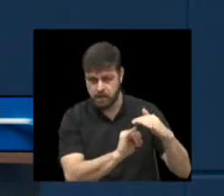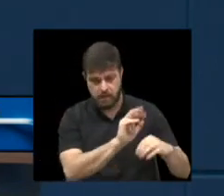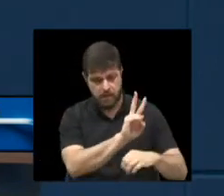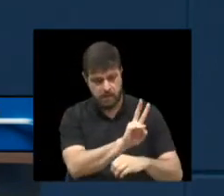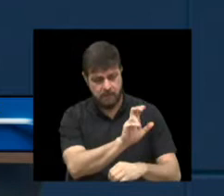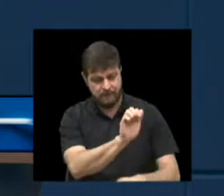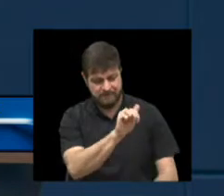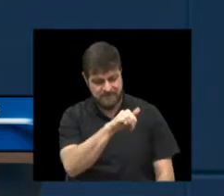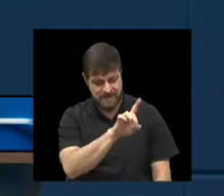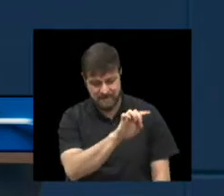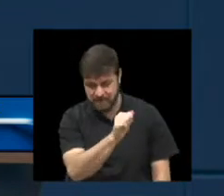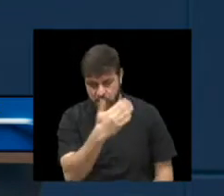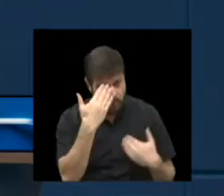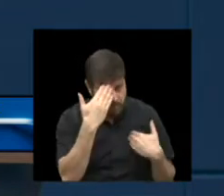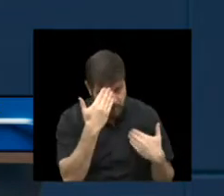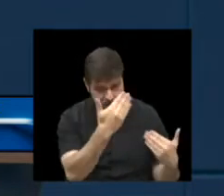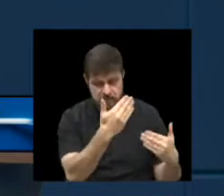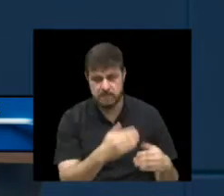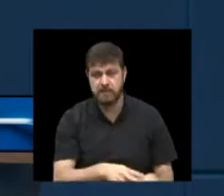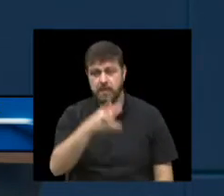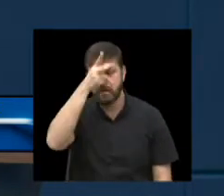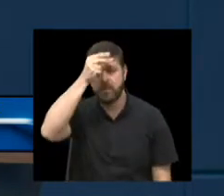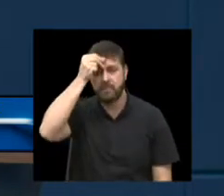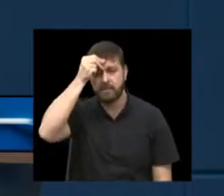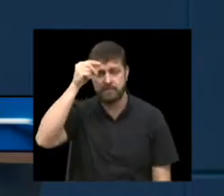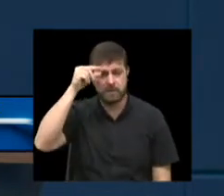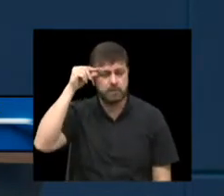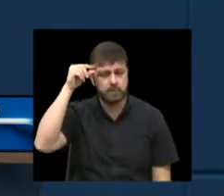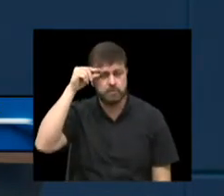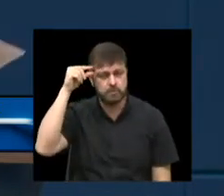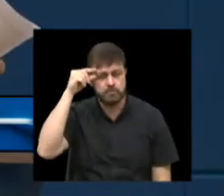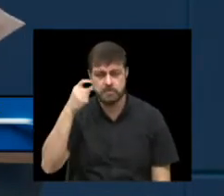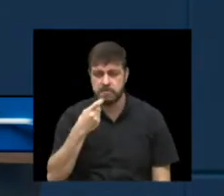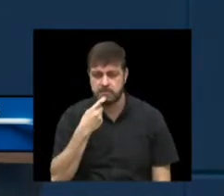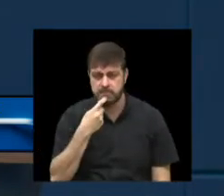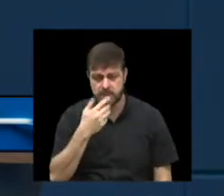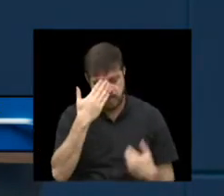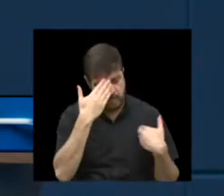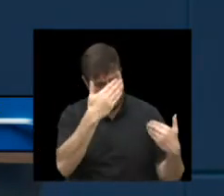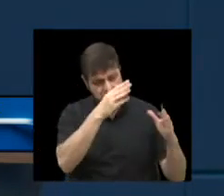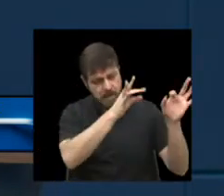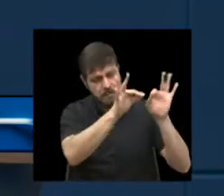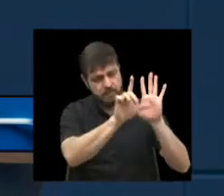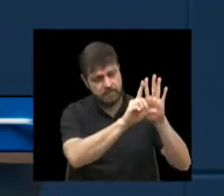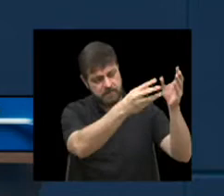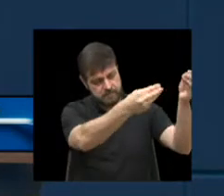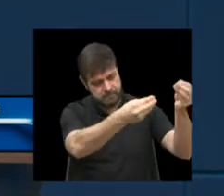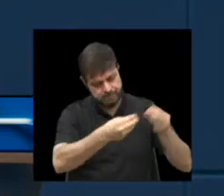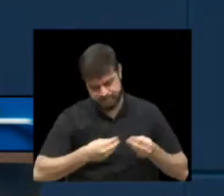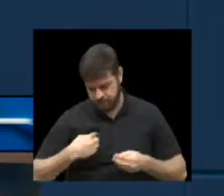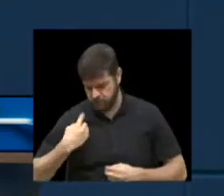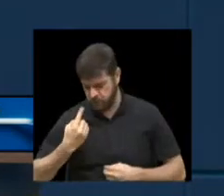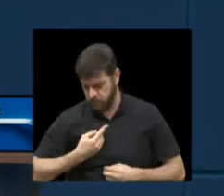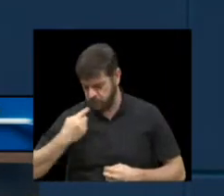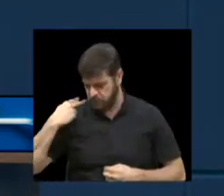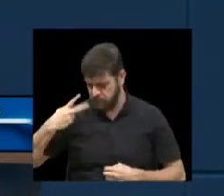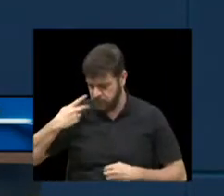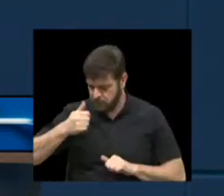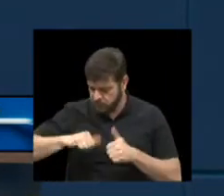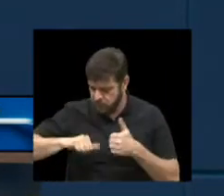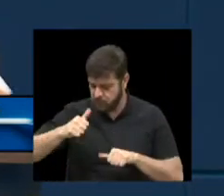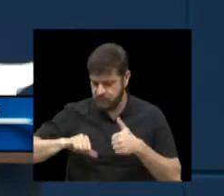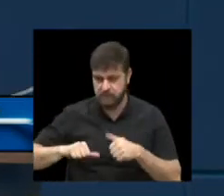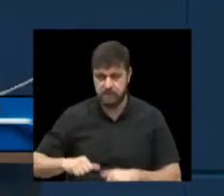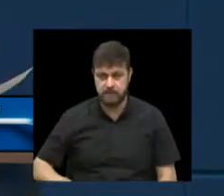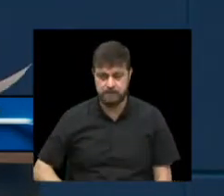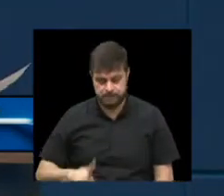de Almeida, e ao prefeito Jonas Donizete, que já mandou esse projeto para nós aqui. Uma